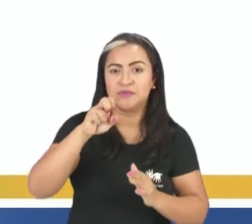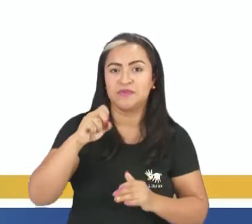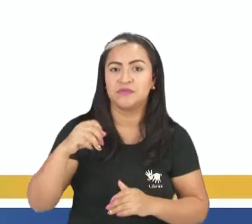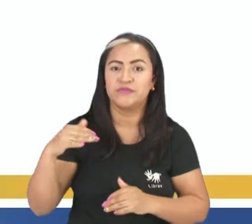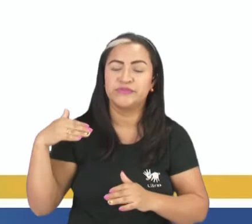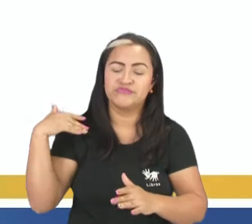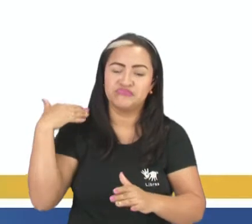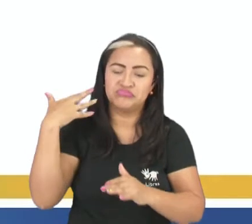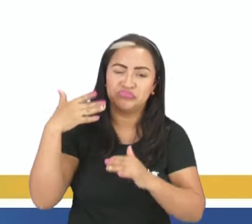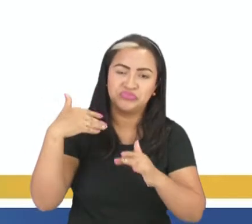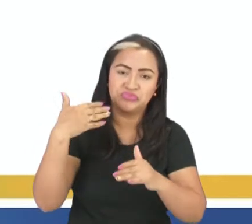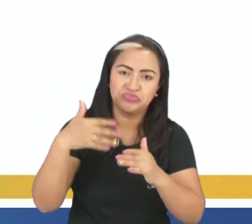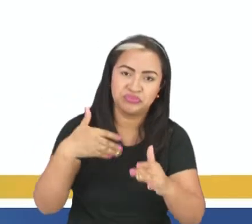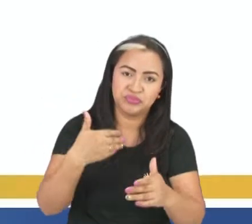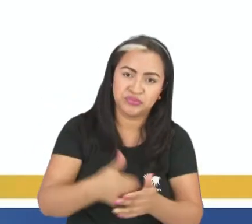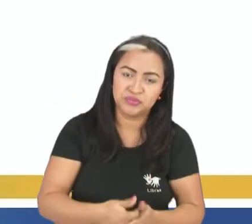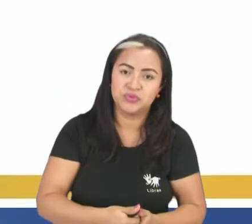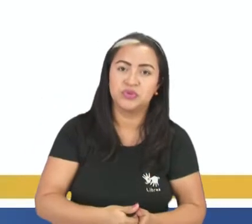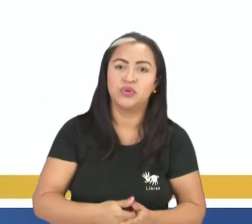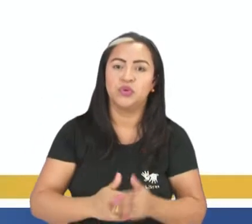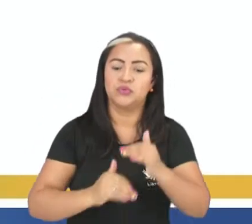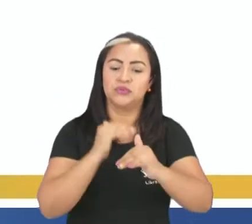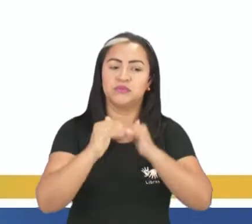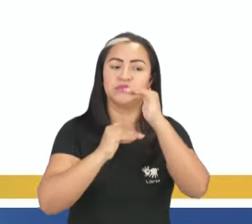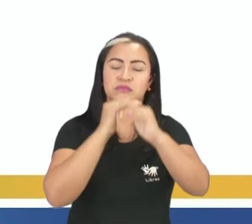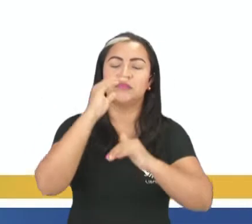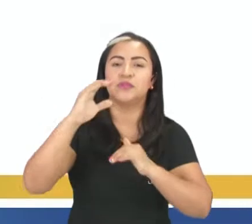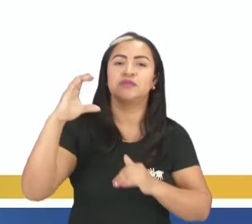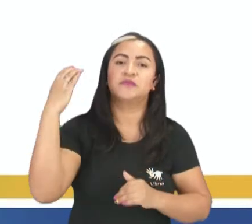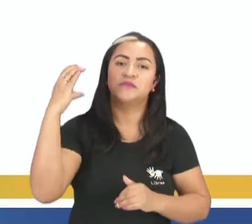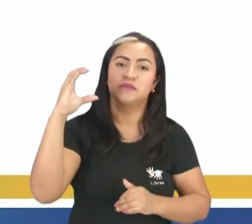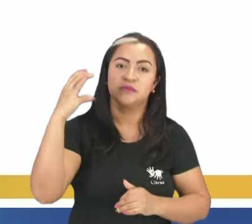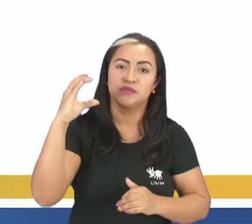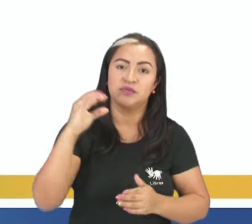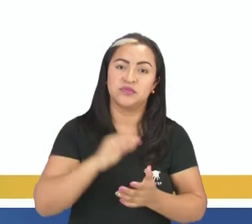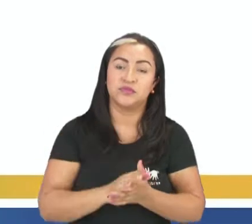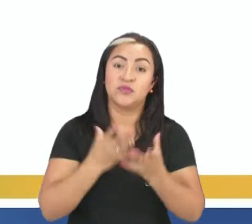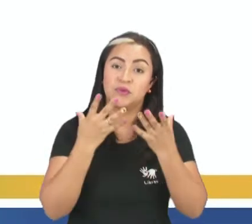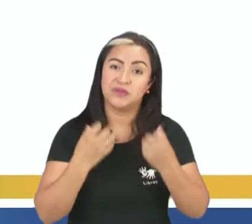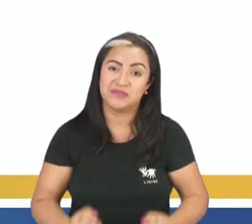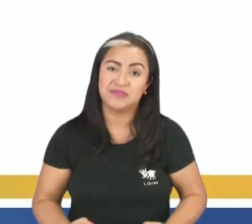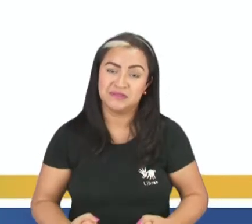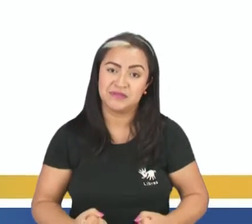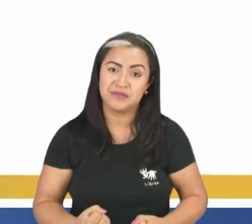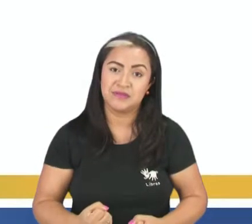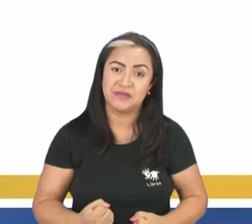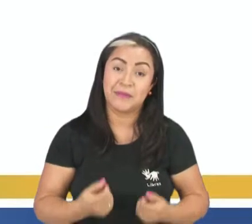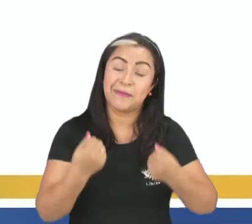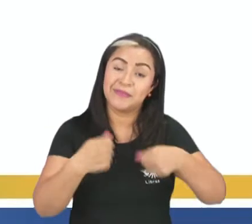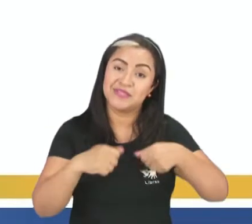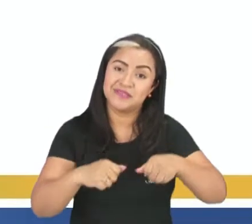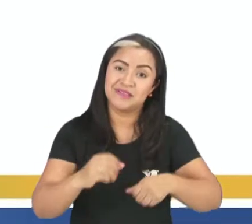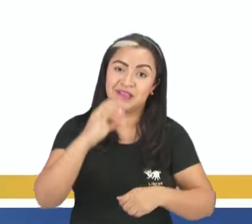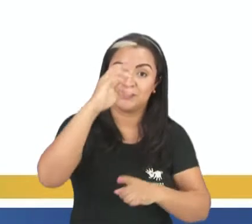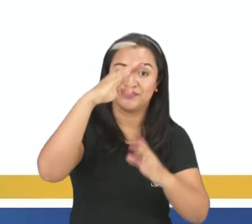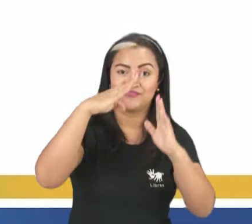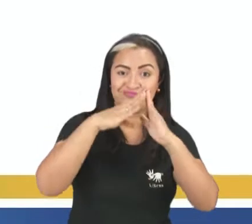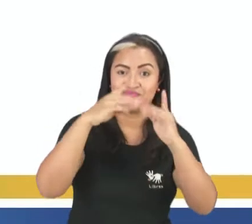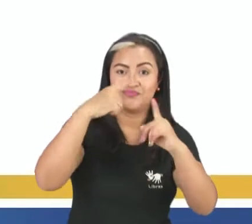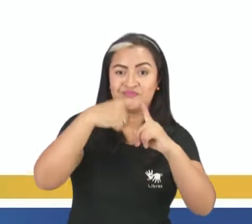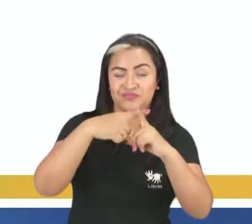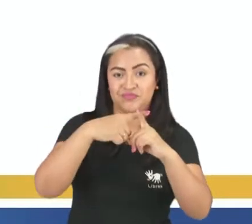tempo, o desenvolvimento científico e cultural dependia do aval ou do aceite da Igreja Católica, que exercia influência política